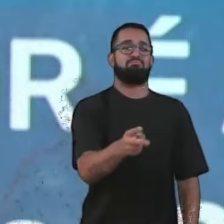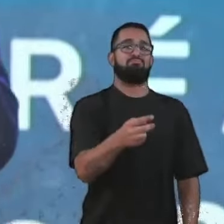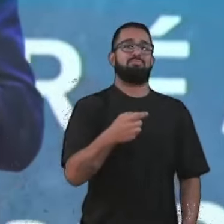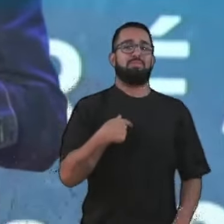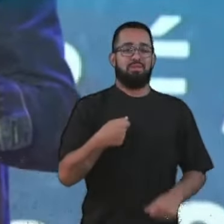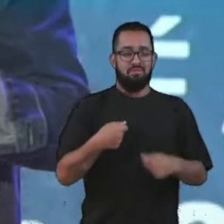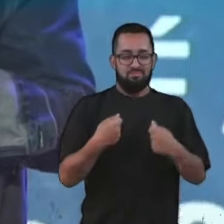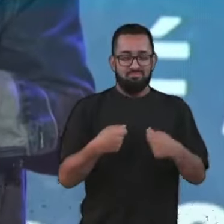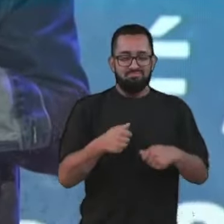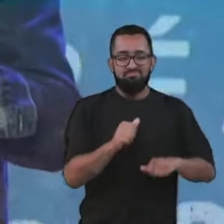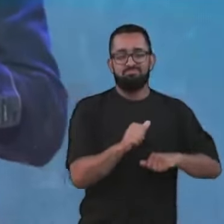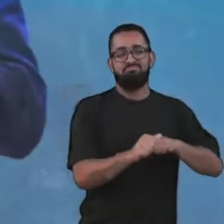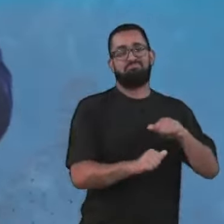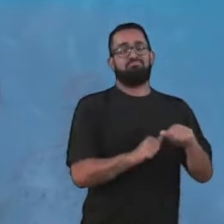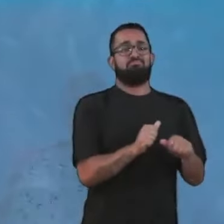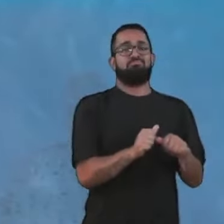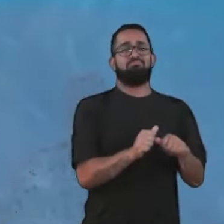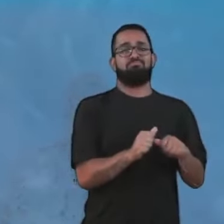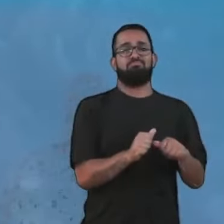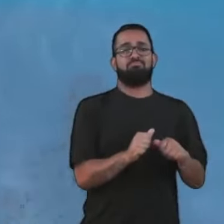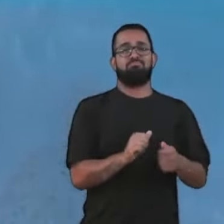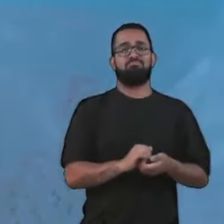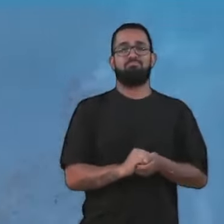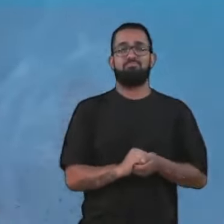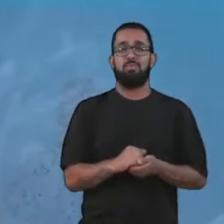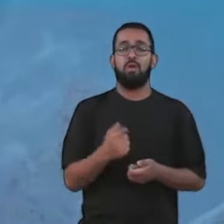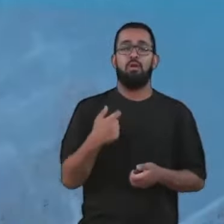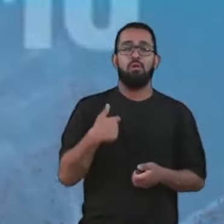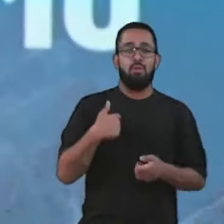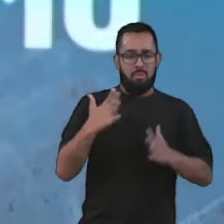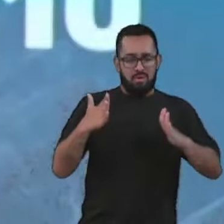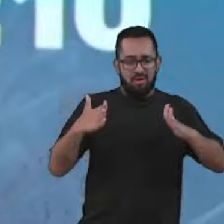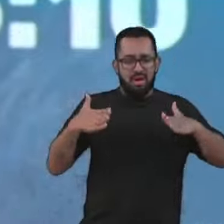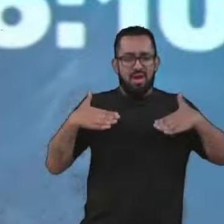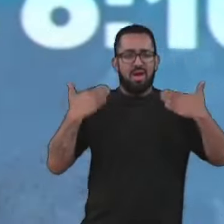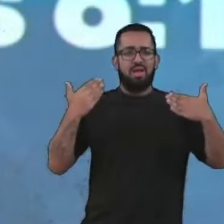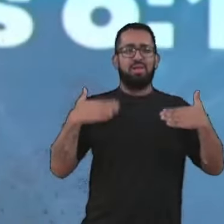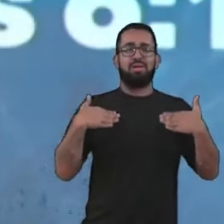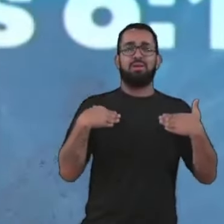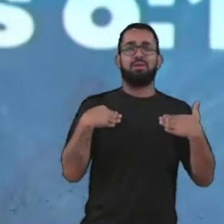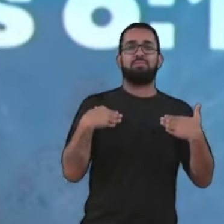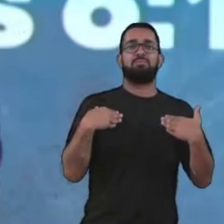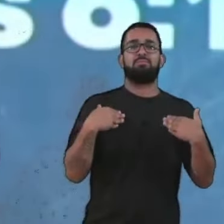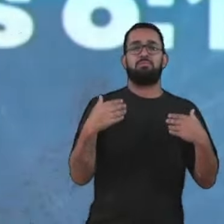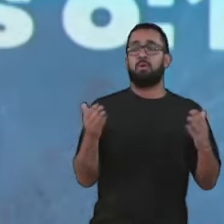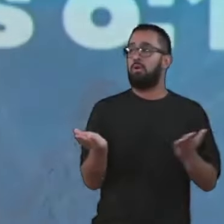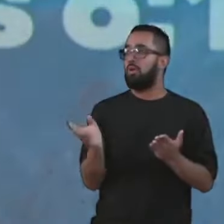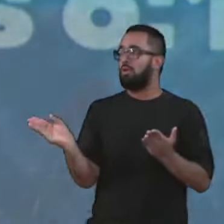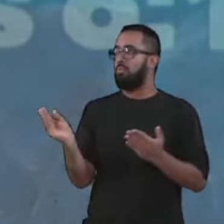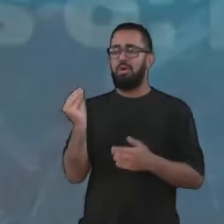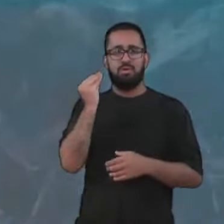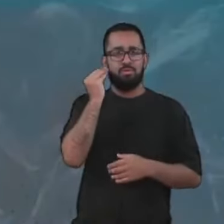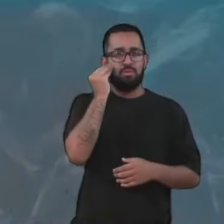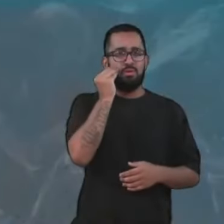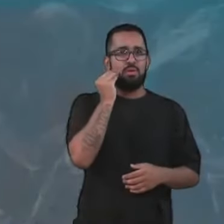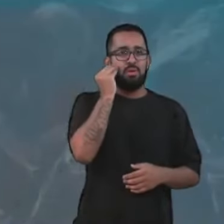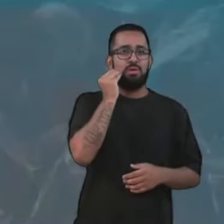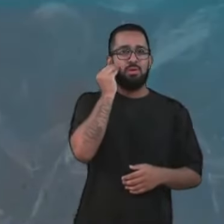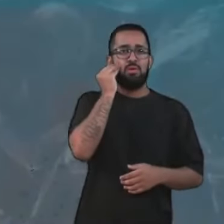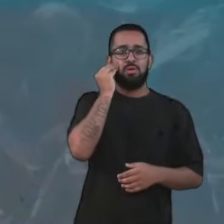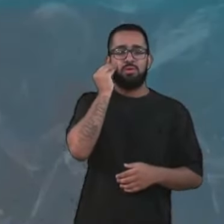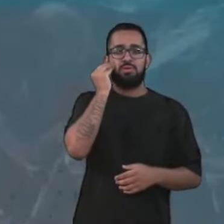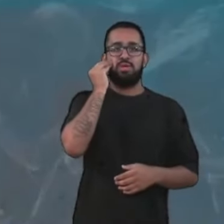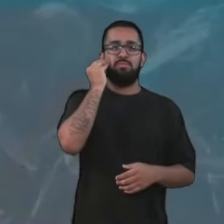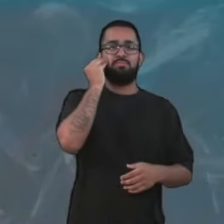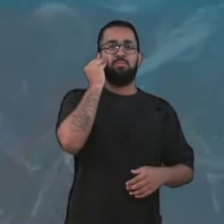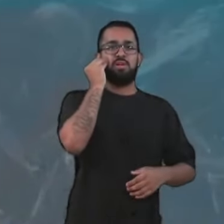para a vida e não tem motivo para se alegrar. Alegria na experiência de Paulo, para a gente concluindo aqui. Os irmãos da música podem estar comigo. 2